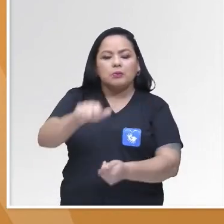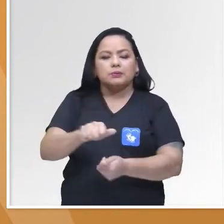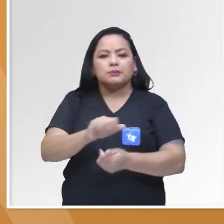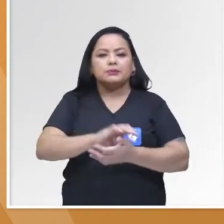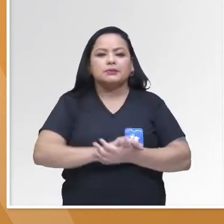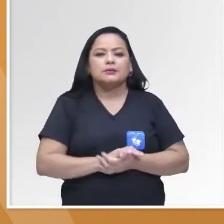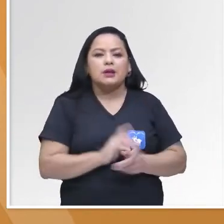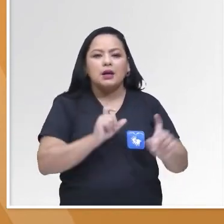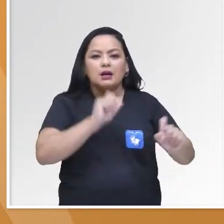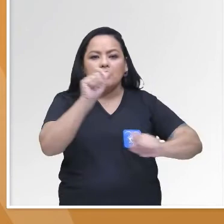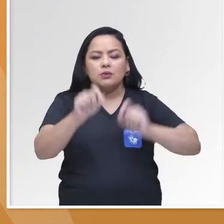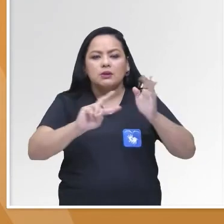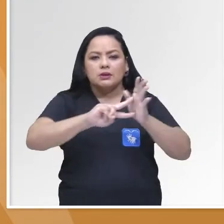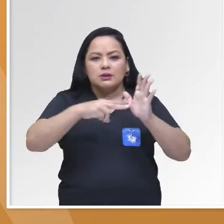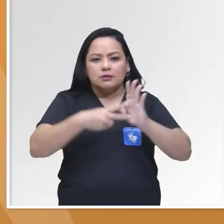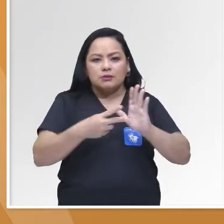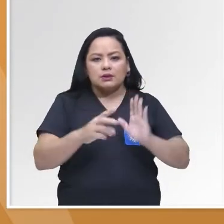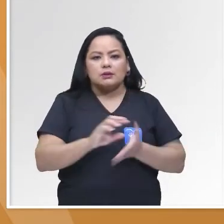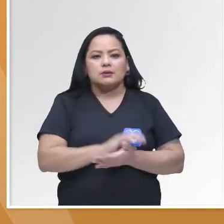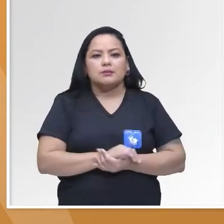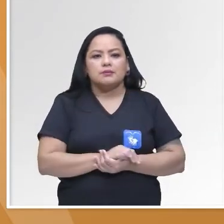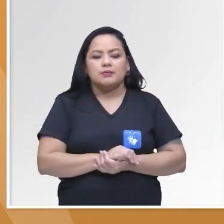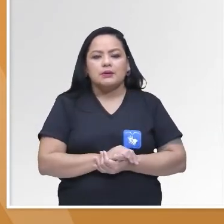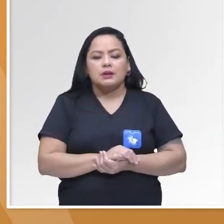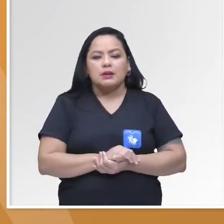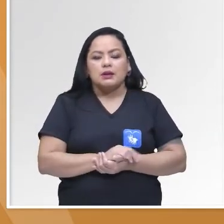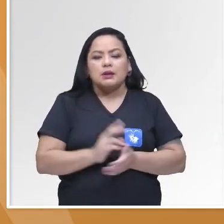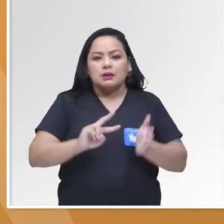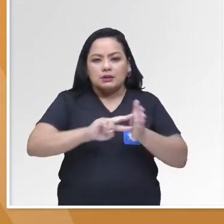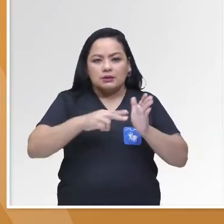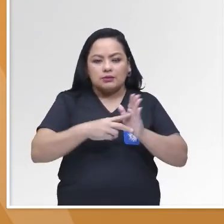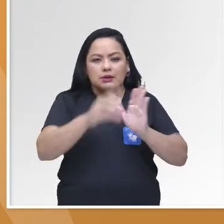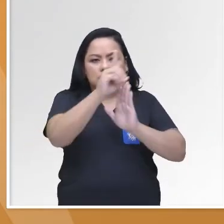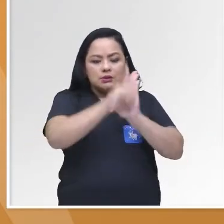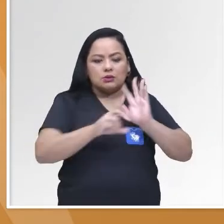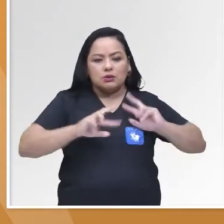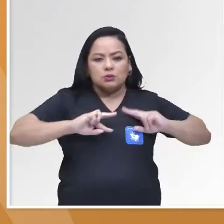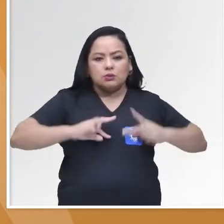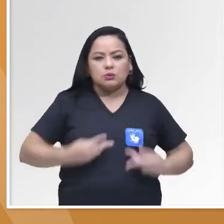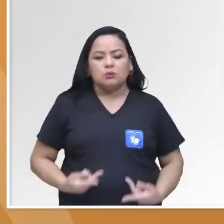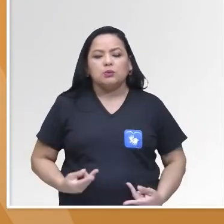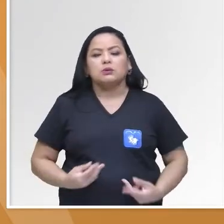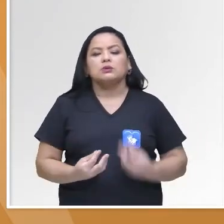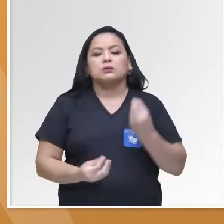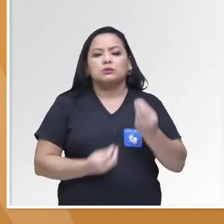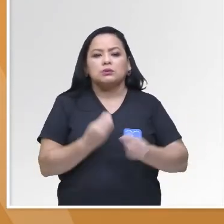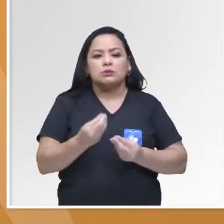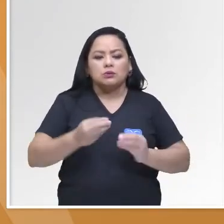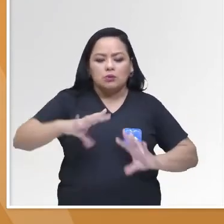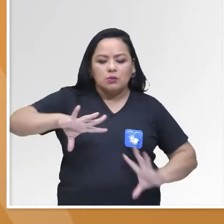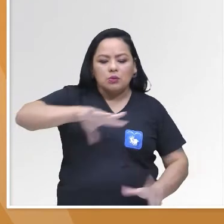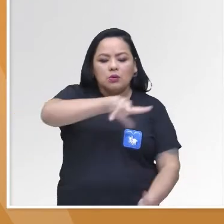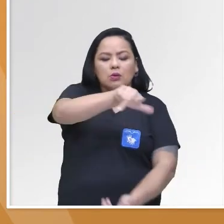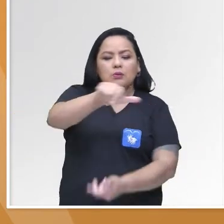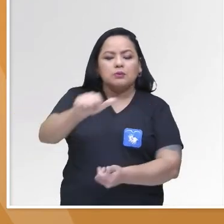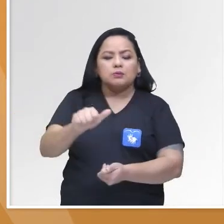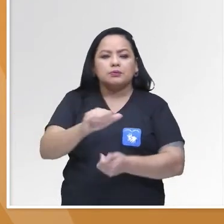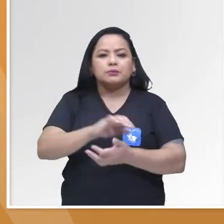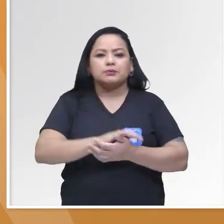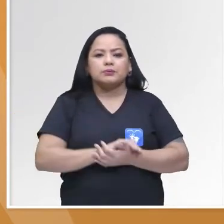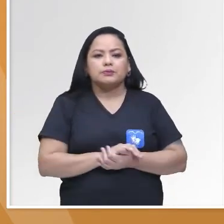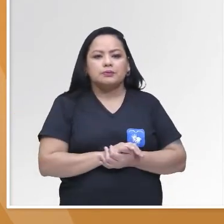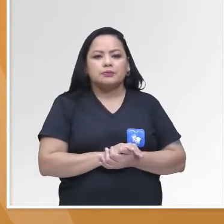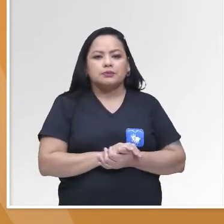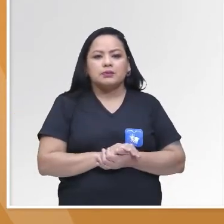E o que significa isso? Que a extensão dos direitos humanos, ela é universal. Ela